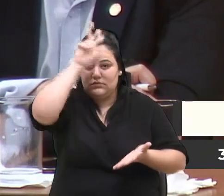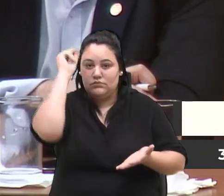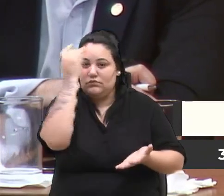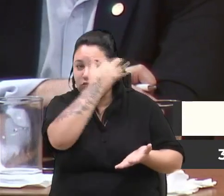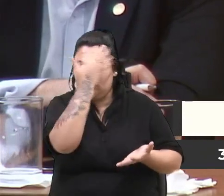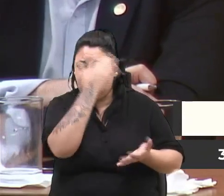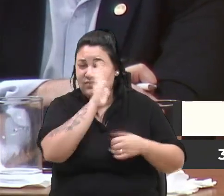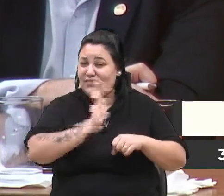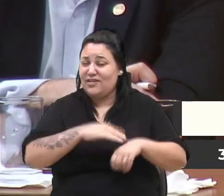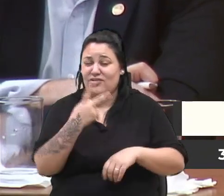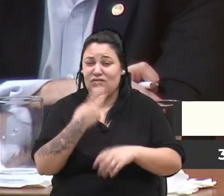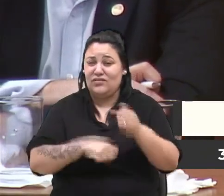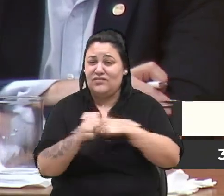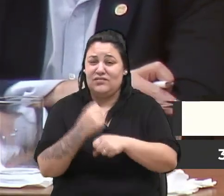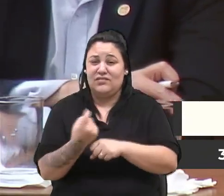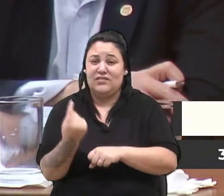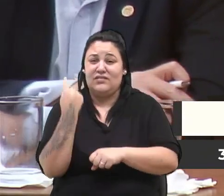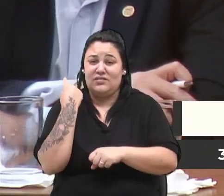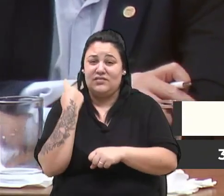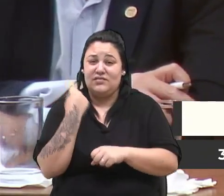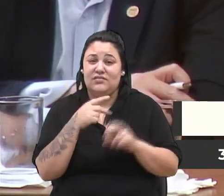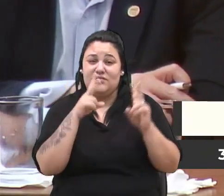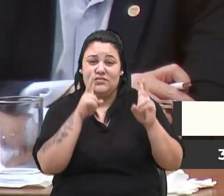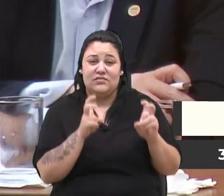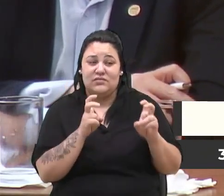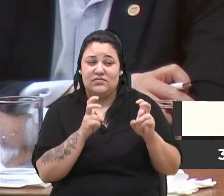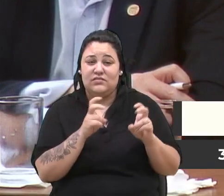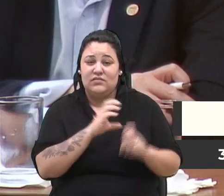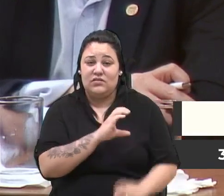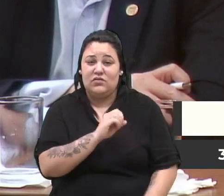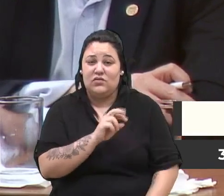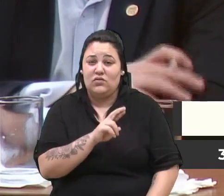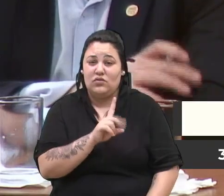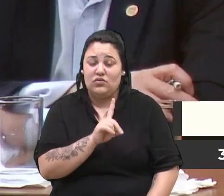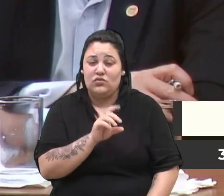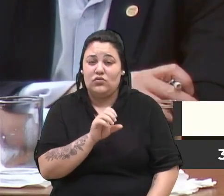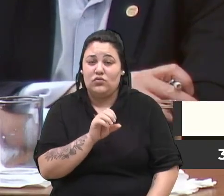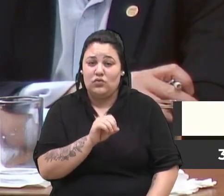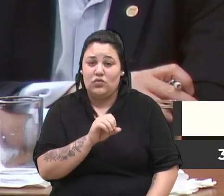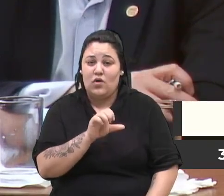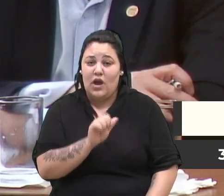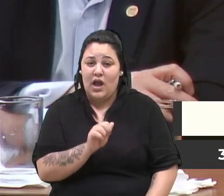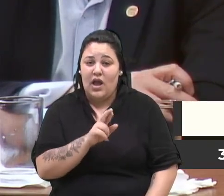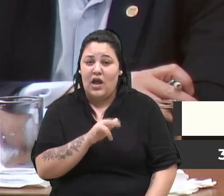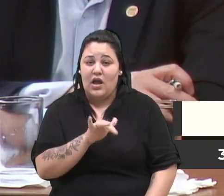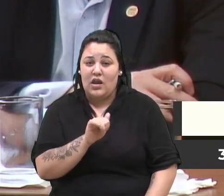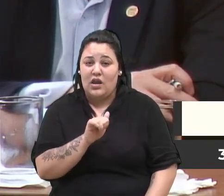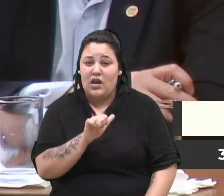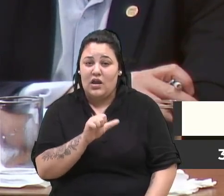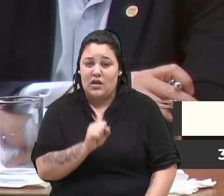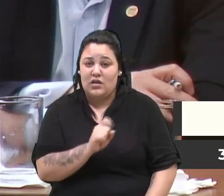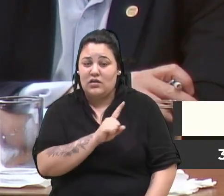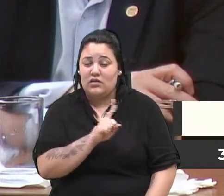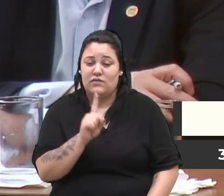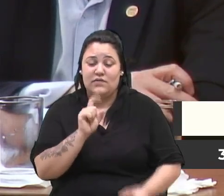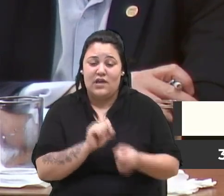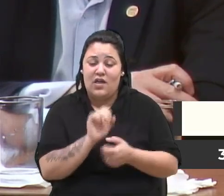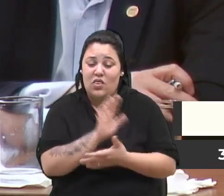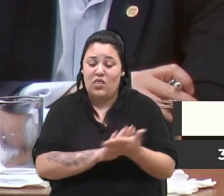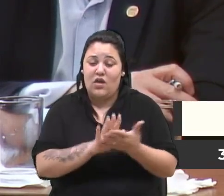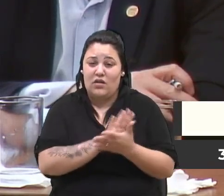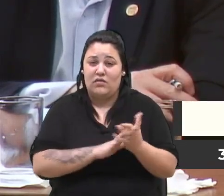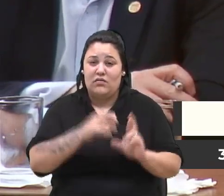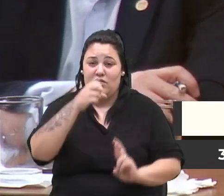atrás é sobre as cordoalhas. Não foi feito nada ainda pela RGE. A informação que se tem é que existe mais de 5